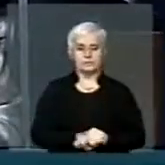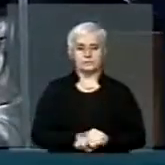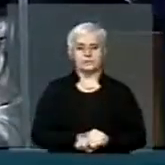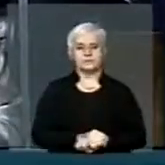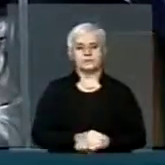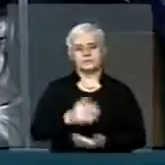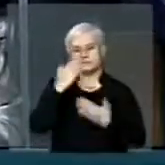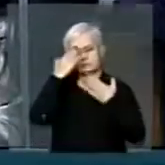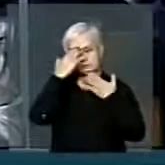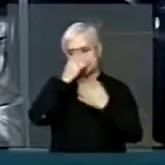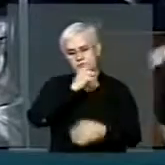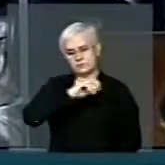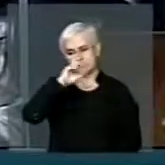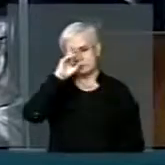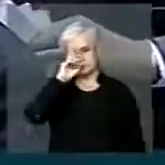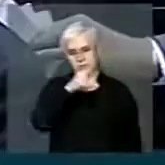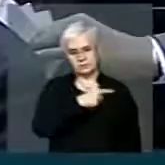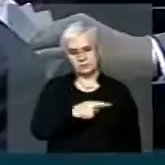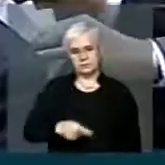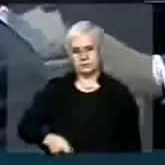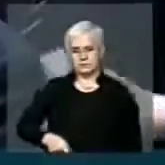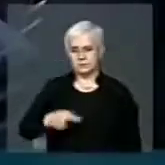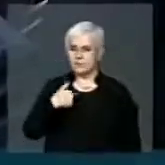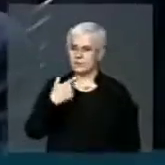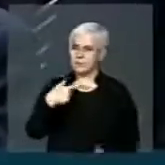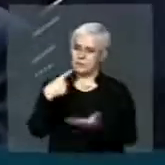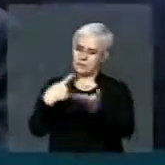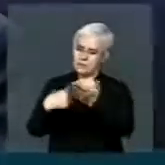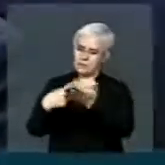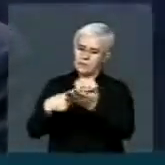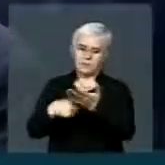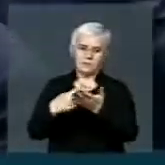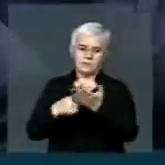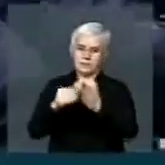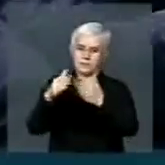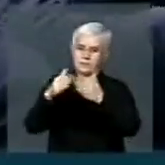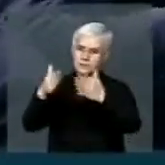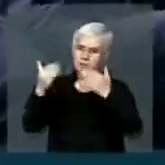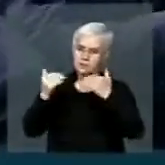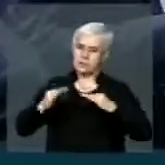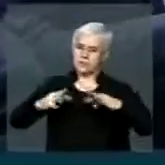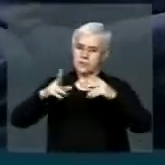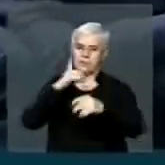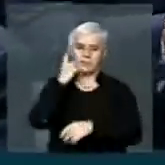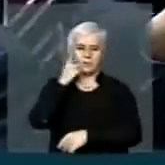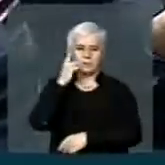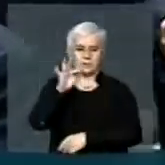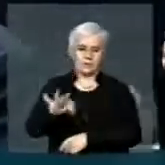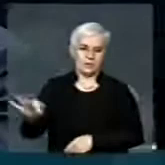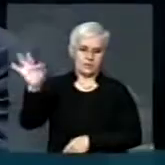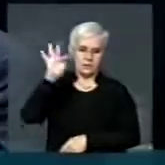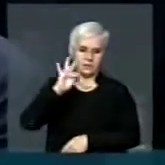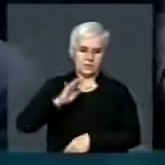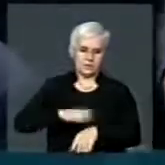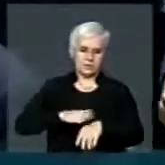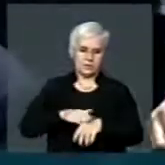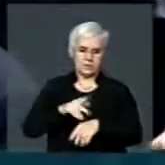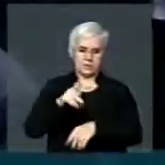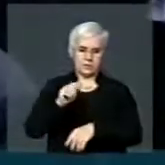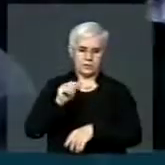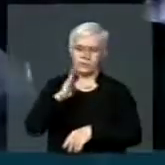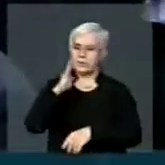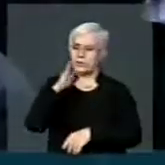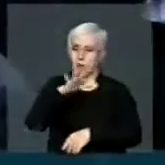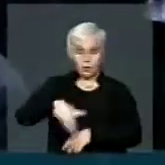Presidente, muito obrigado. Desculpa. Gostaria de convocar todos os companheiros deputados federais para comparecerem